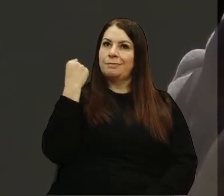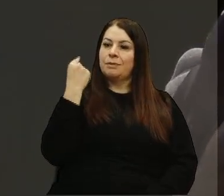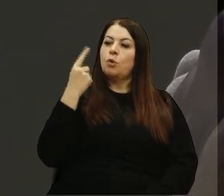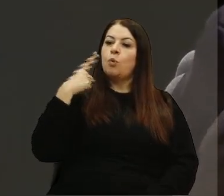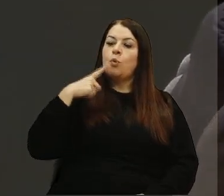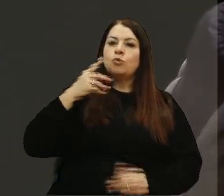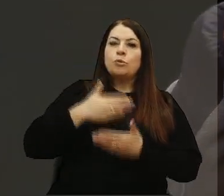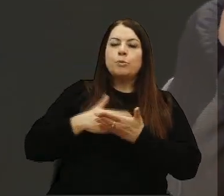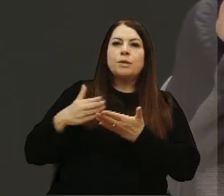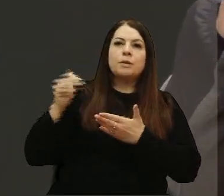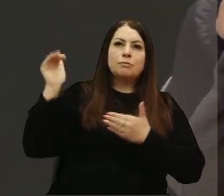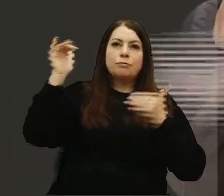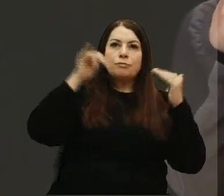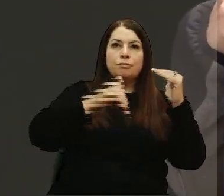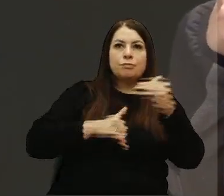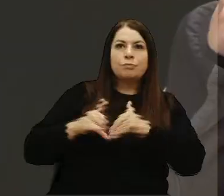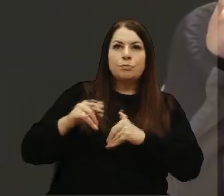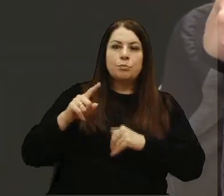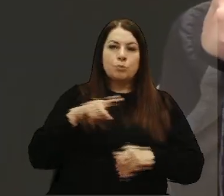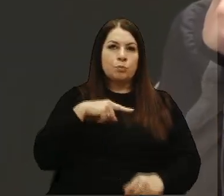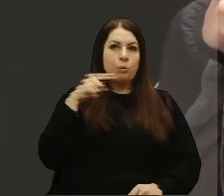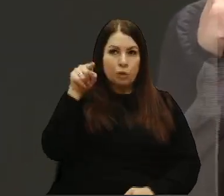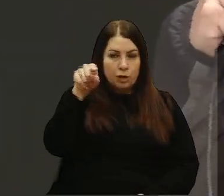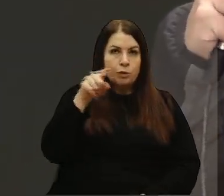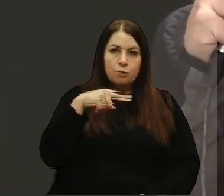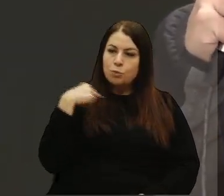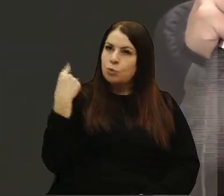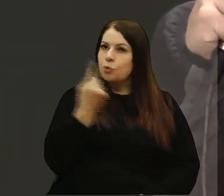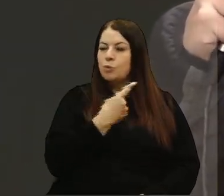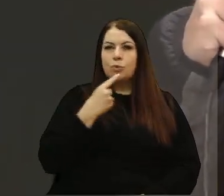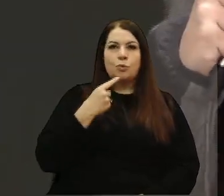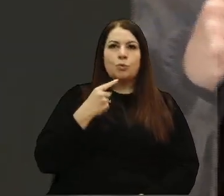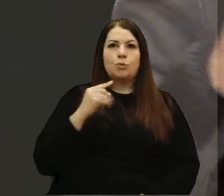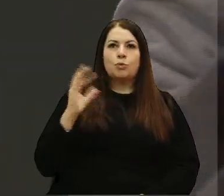vieram. Porque eles, como nós, somos